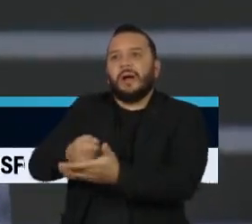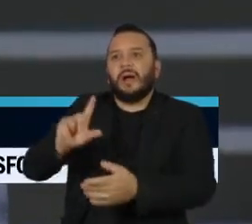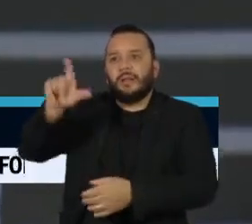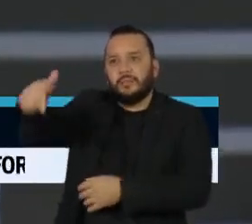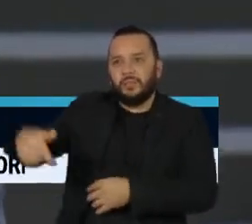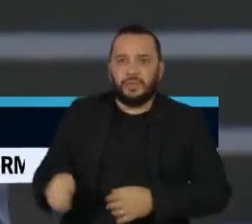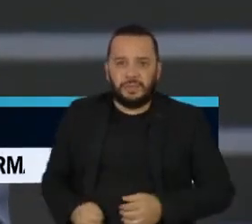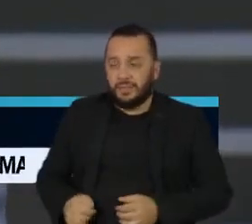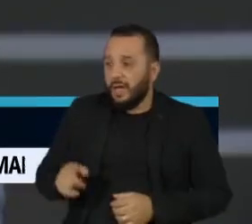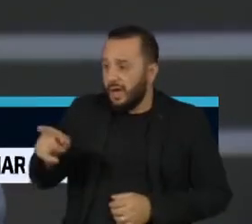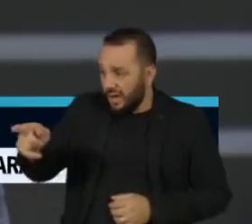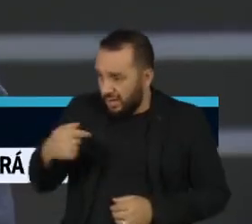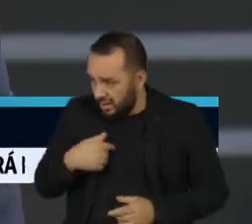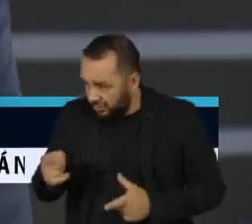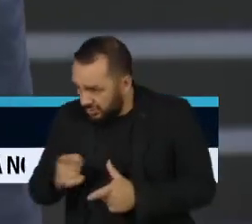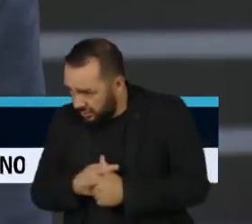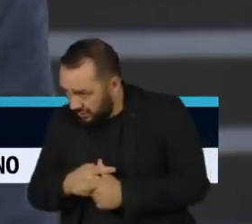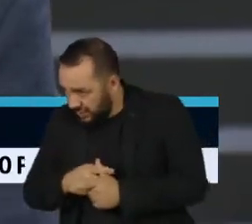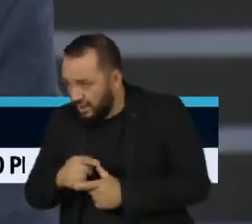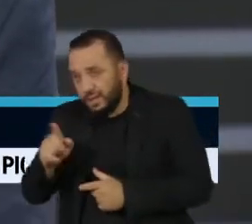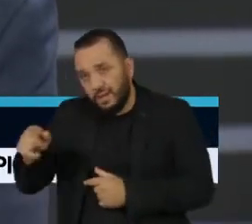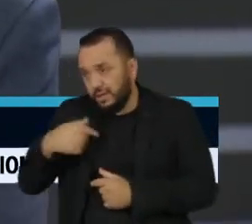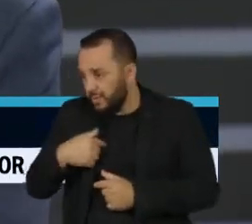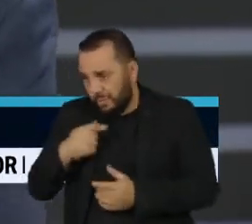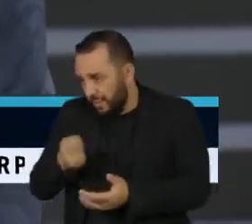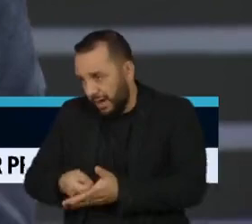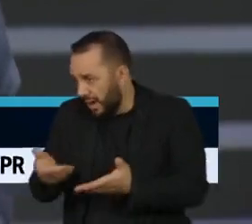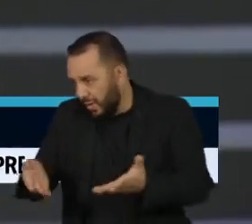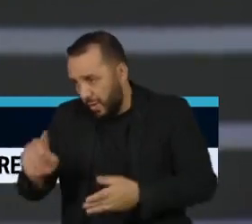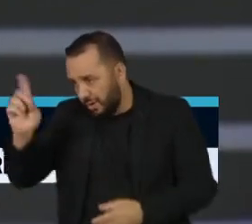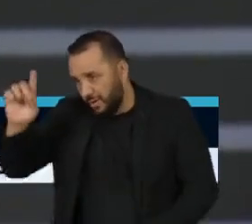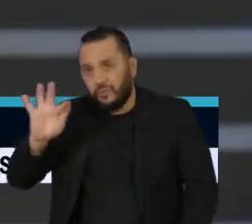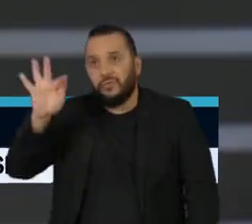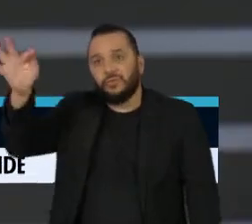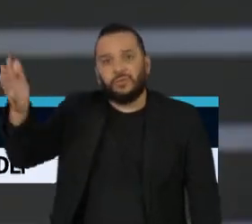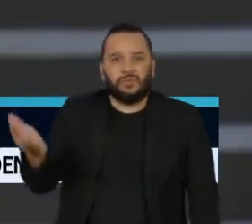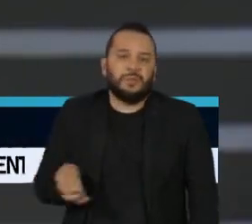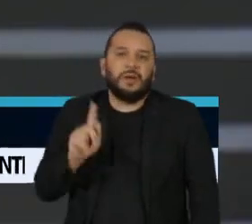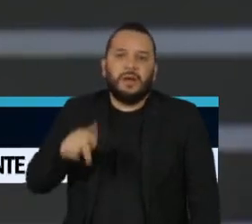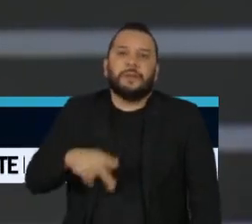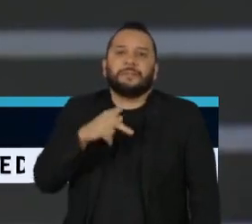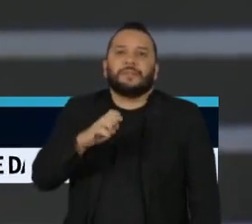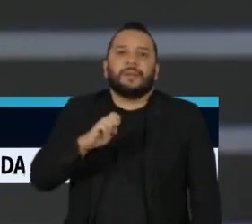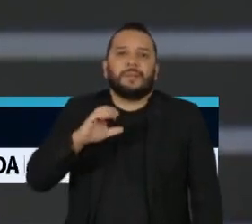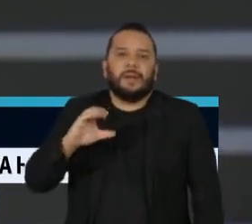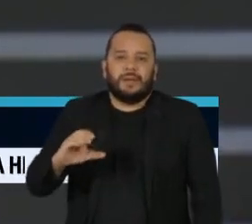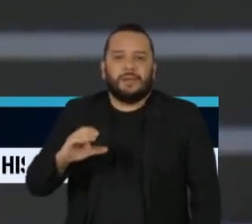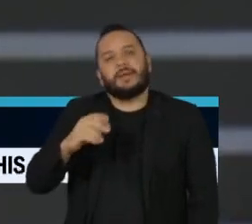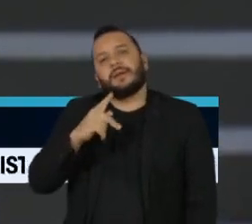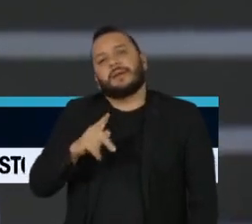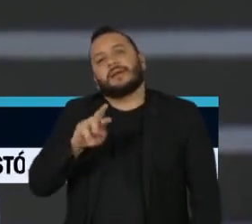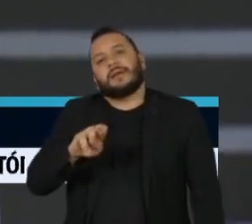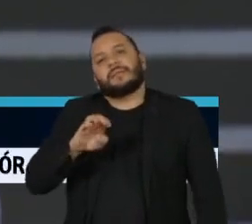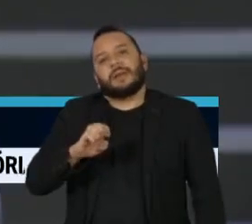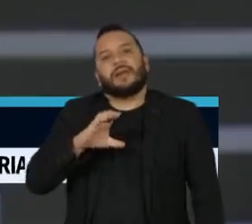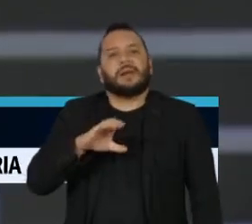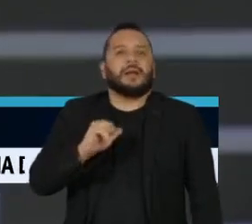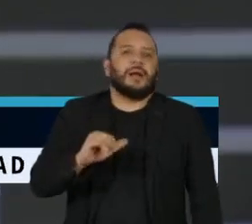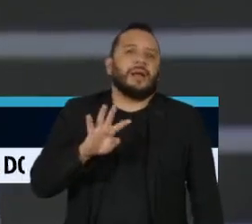te devo, não nego, pago quando der. Esse foi o recado da PEC dos precatórios.